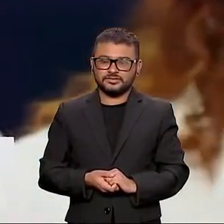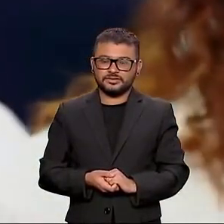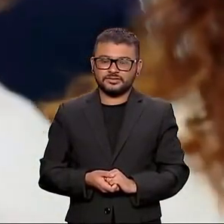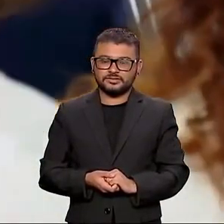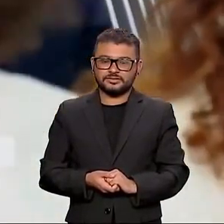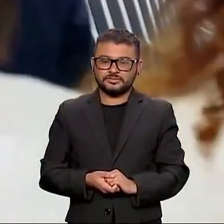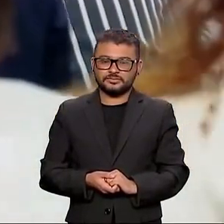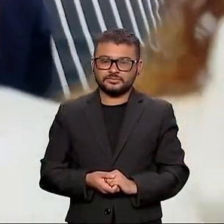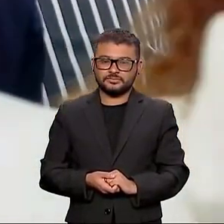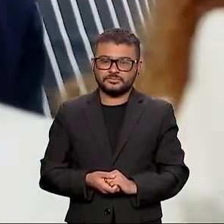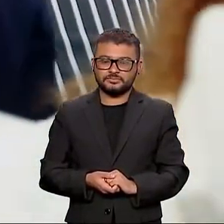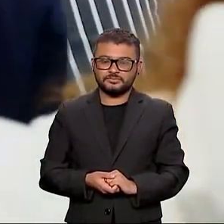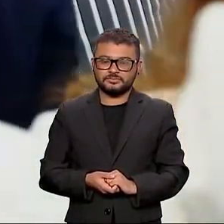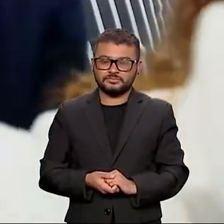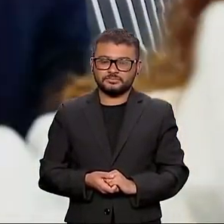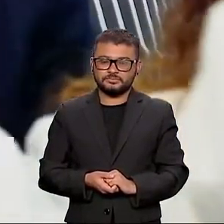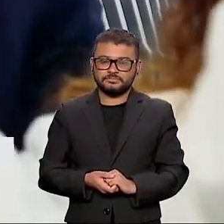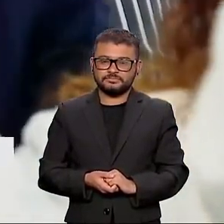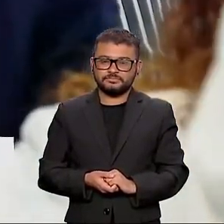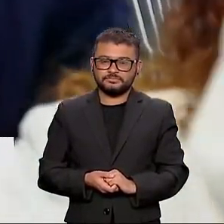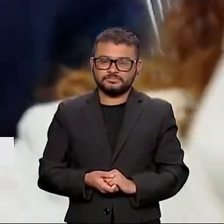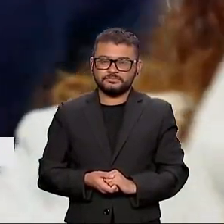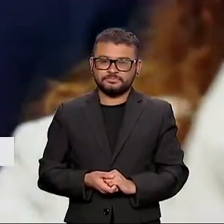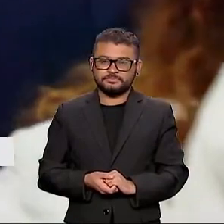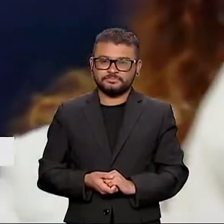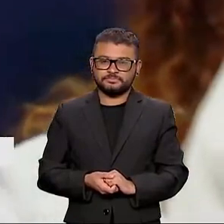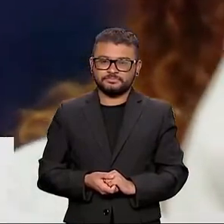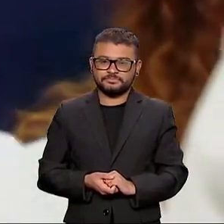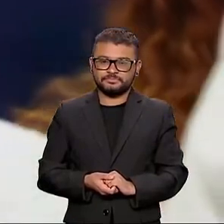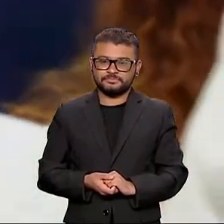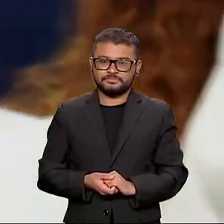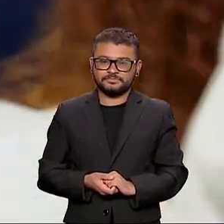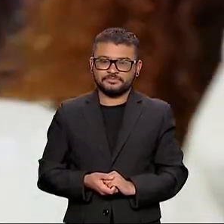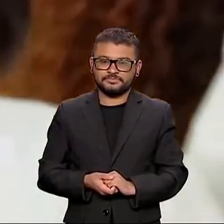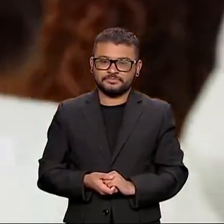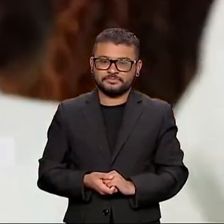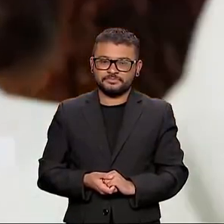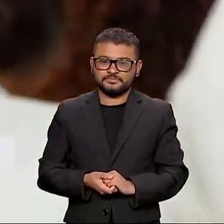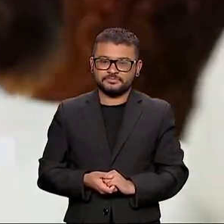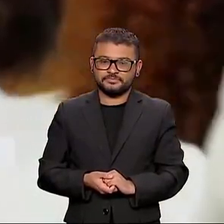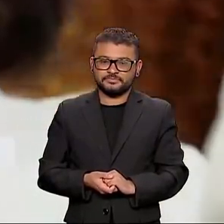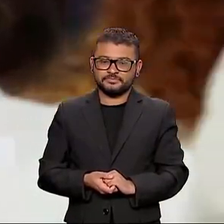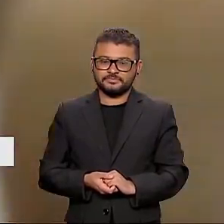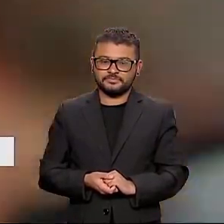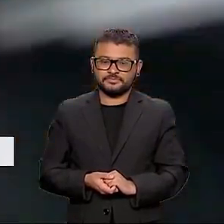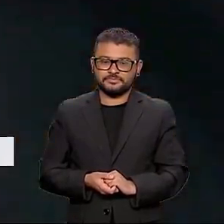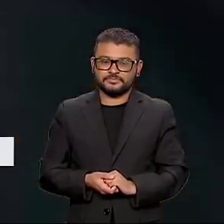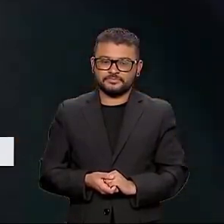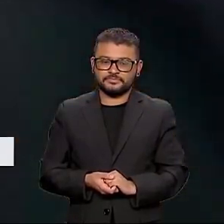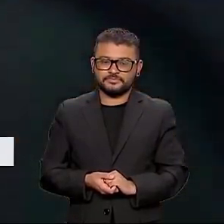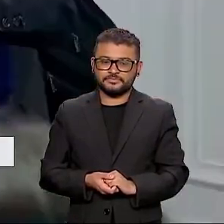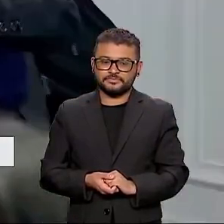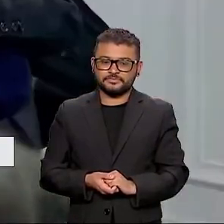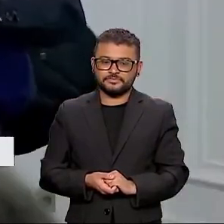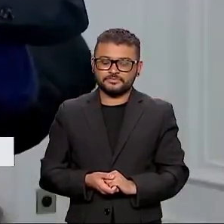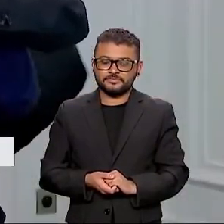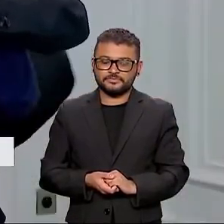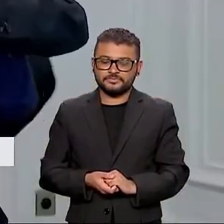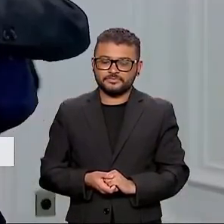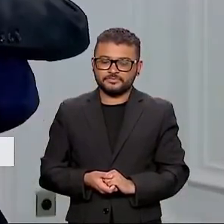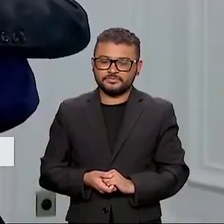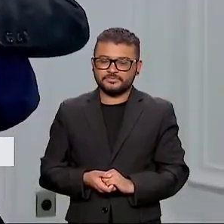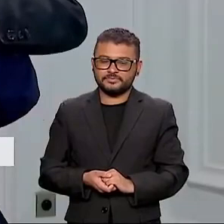Obrigado, querido. Eu faço aqui, te mando. Tá bom. Vai lá fazer uma foto. O fotógrafo está acabando. Vira aqui. Viajei por toda a Europa. Olha